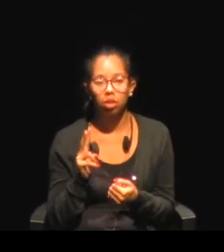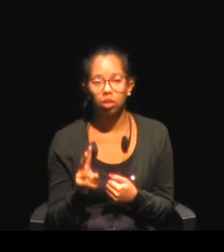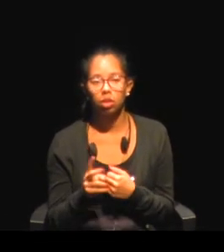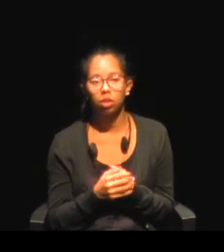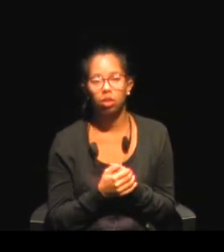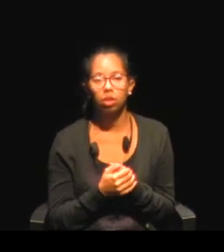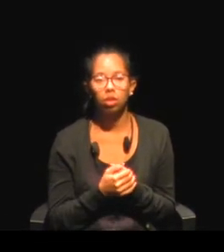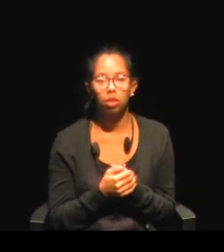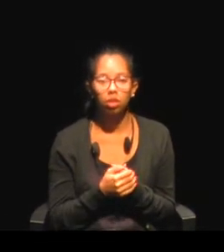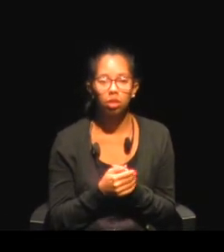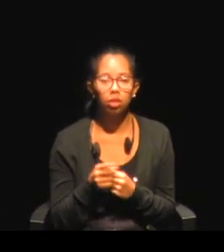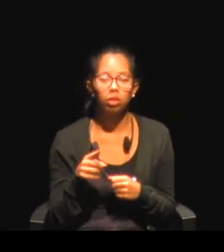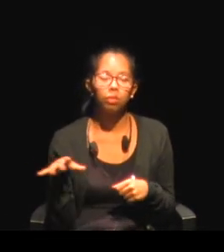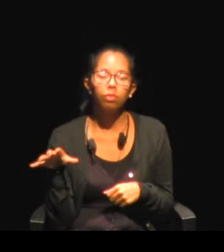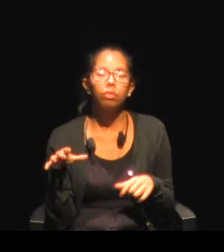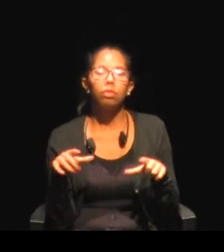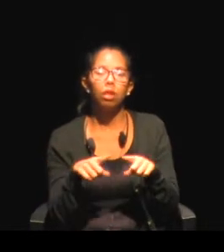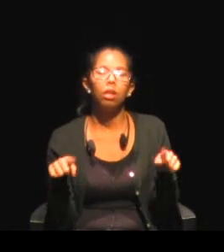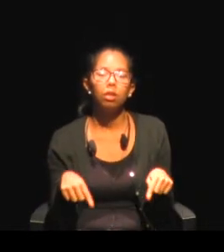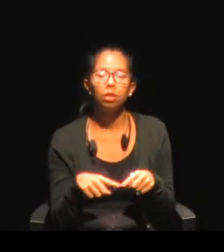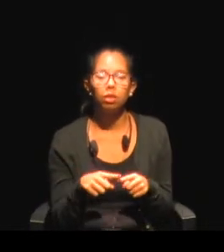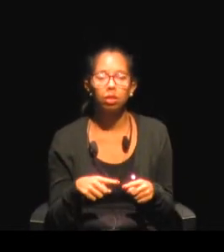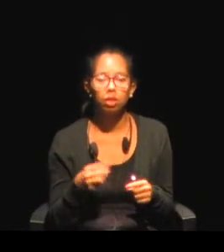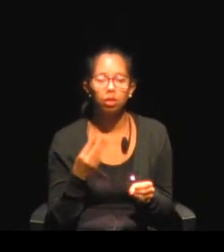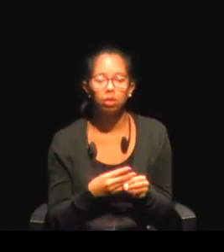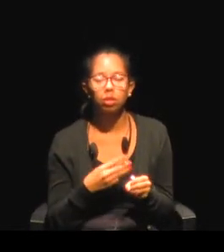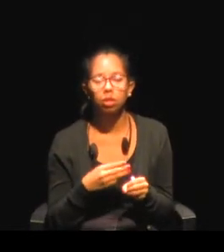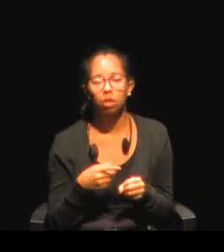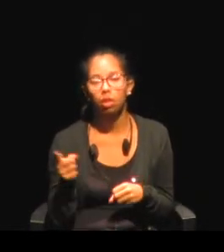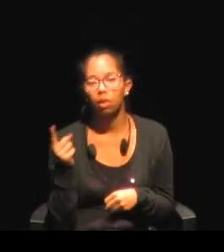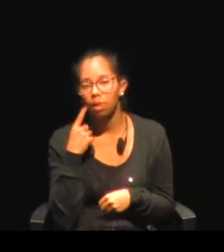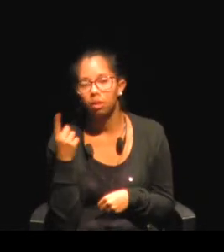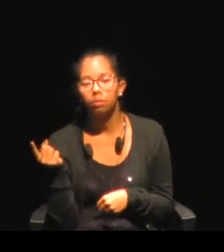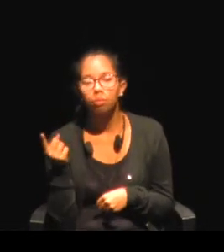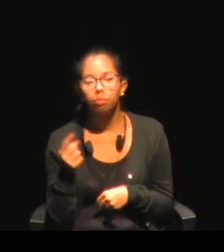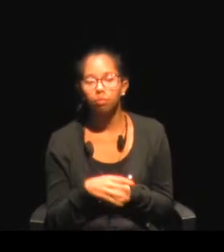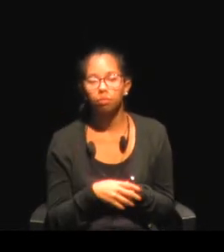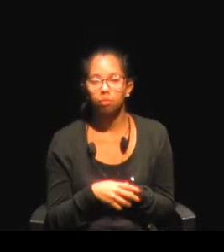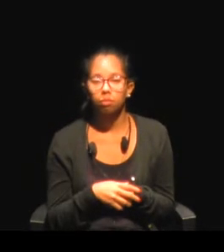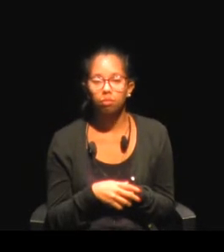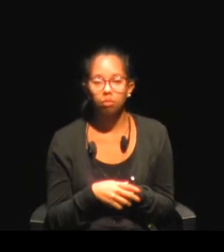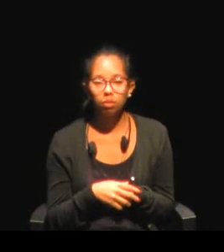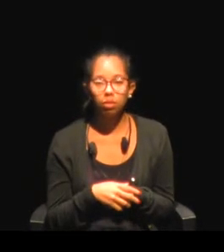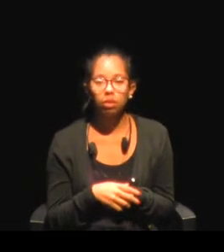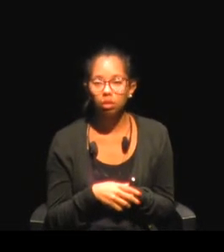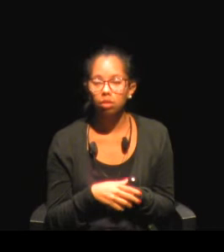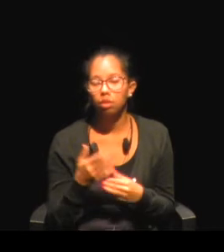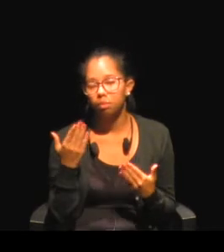centro administrativo da cidade é aqui, o Paço Municipal, e essa área de